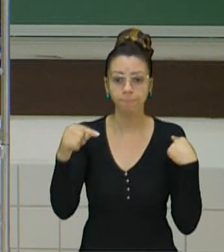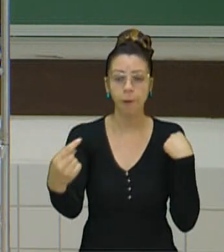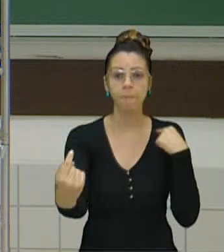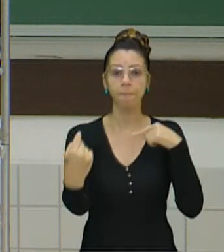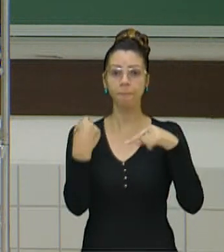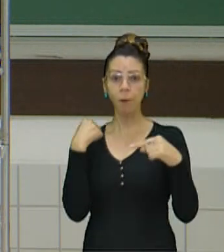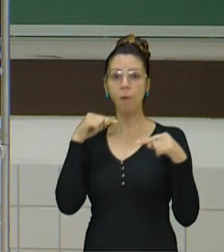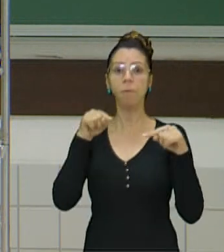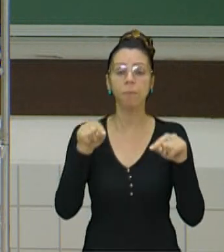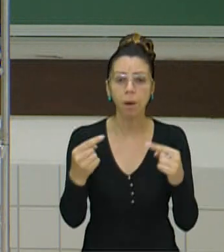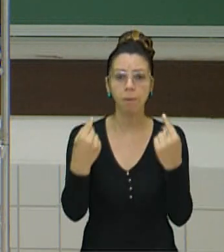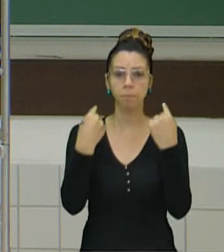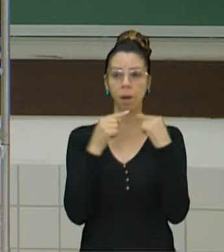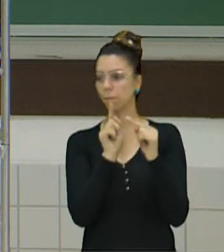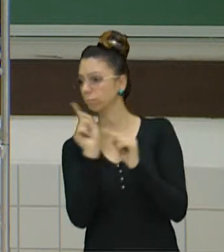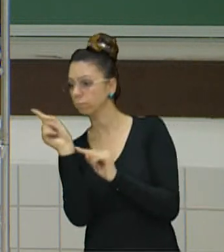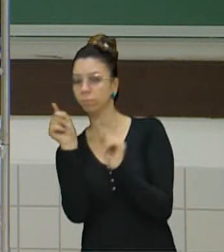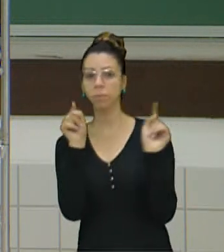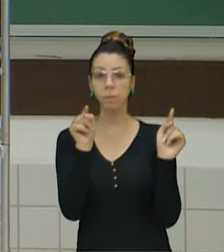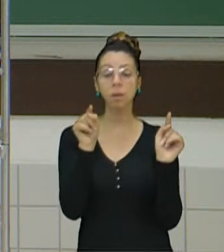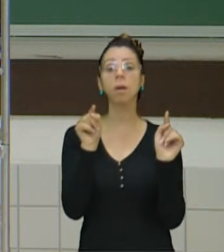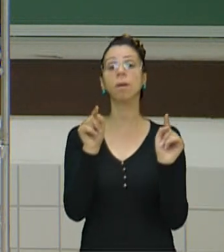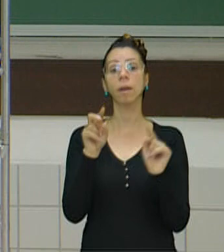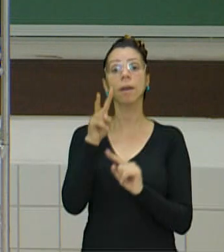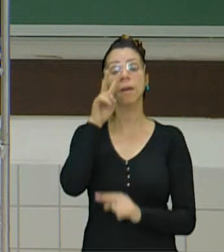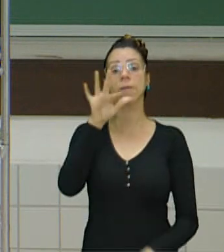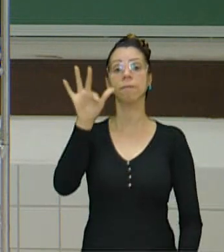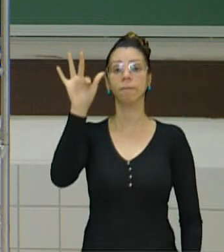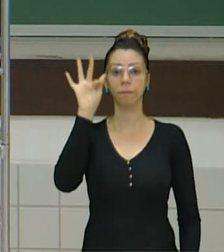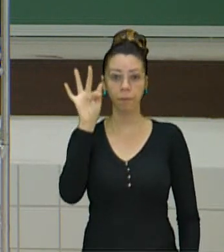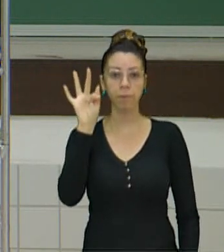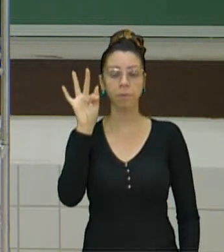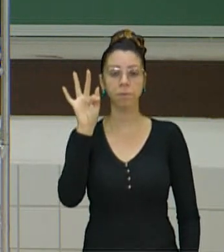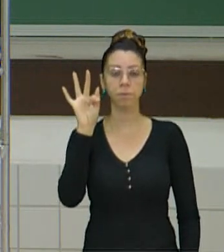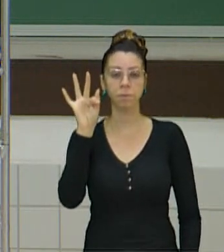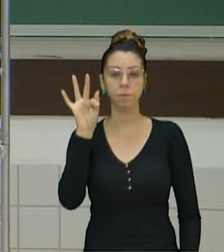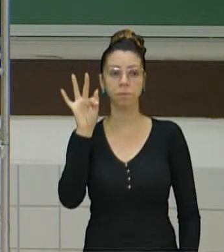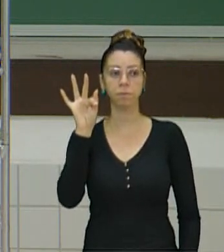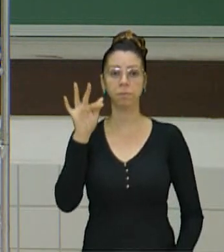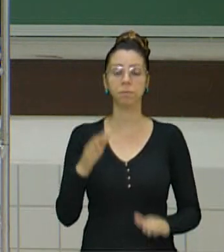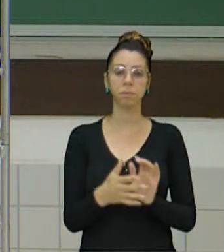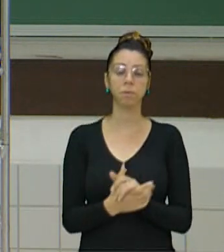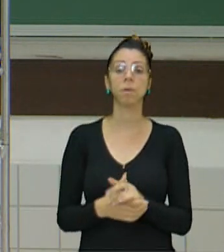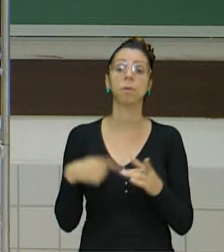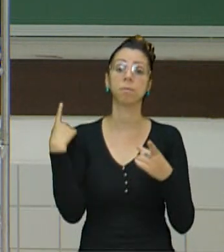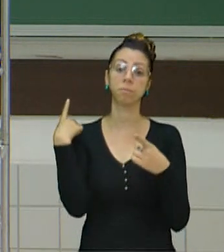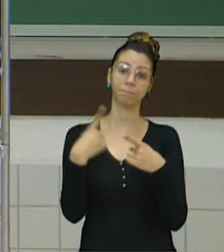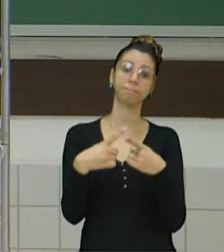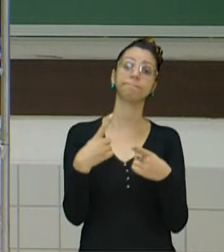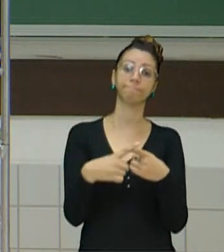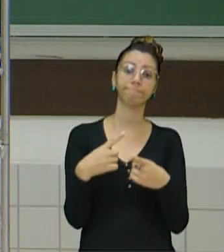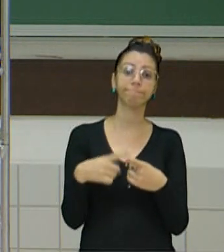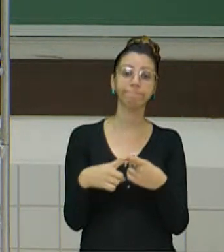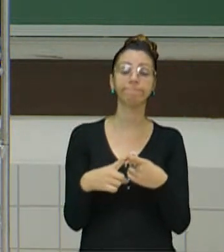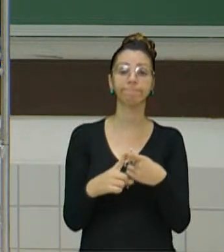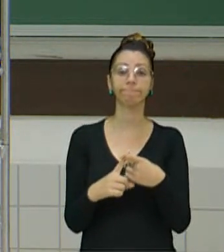lado e tudo mais, elas são chamadas forças fictícias, né? Pseudo-forças, certo? E isso é por causa da